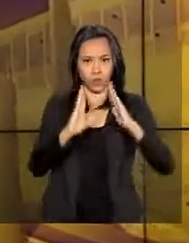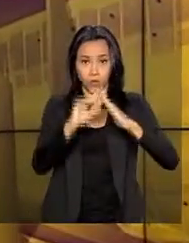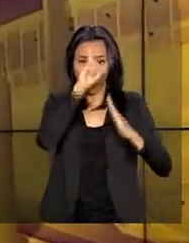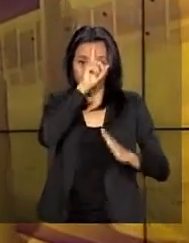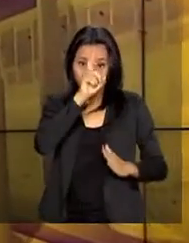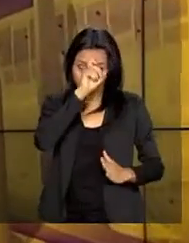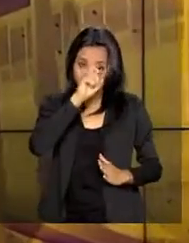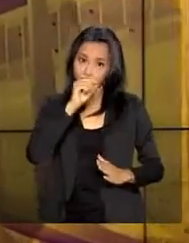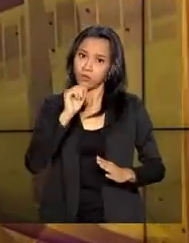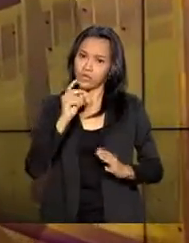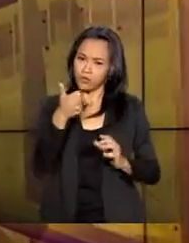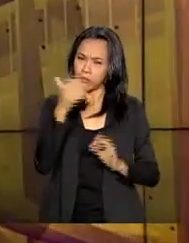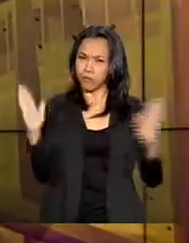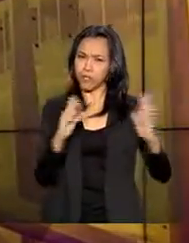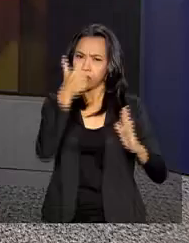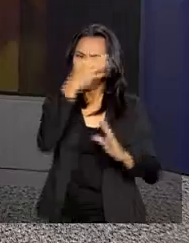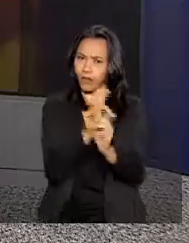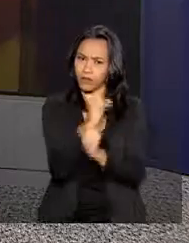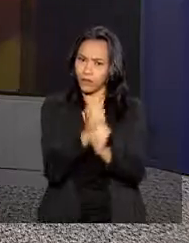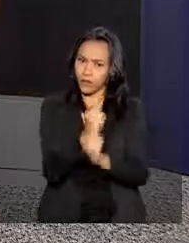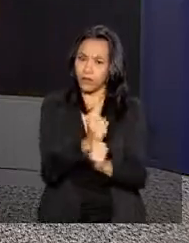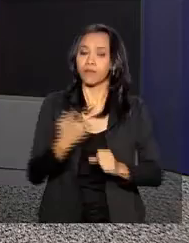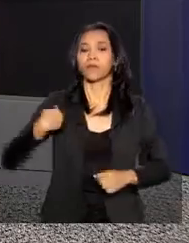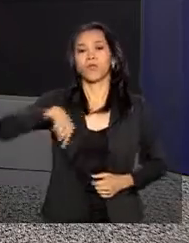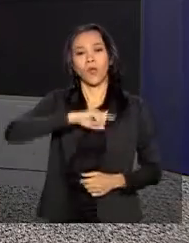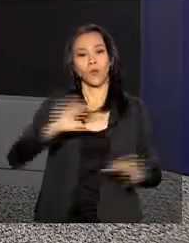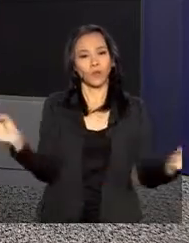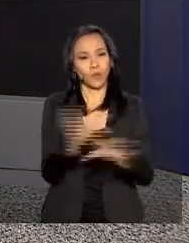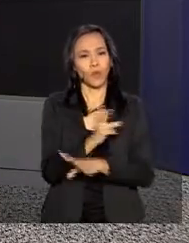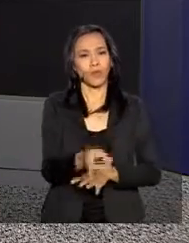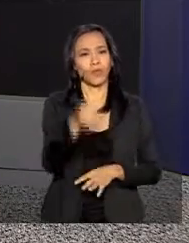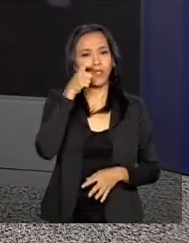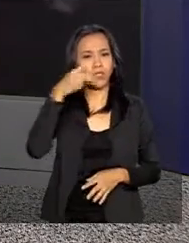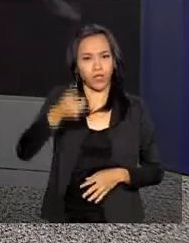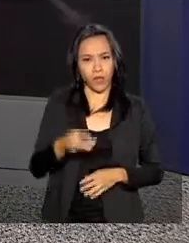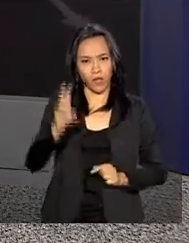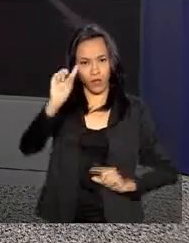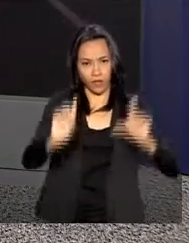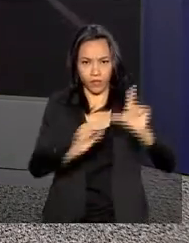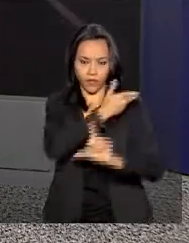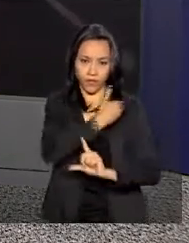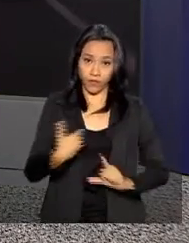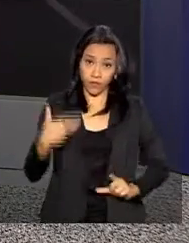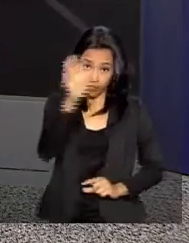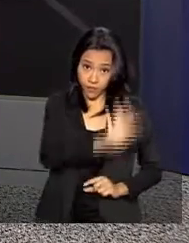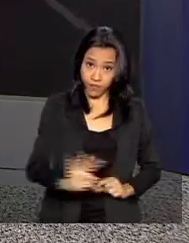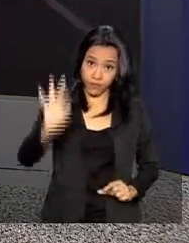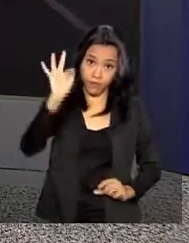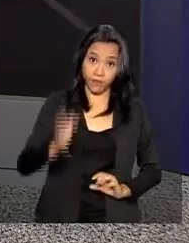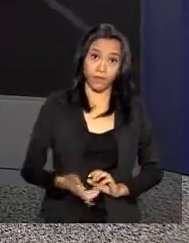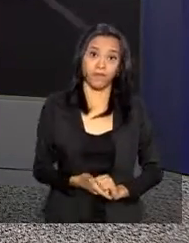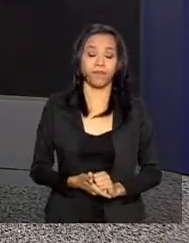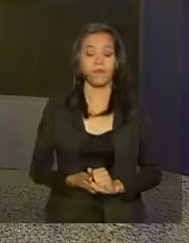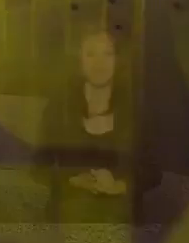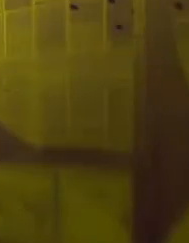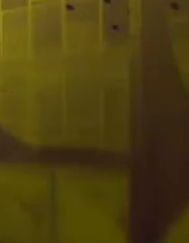hospital nesses dez anos nós ficamos por aqui continue com a gente na nbr a tv do governo federal